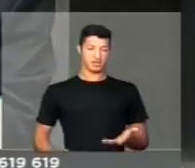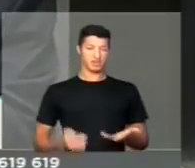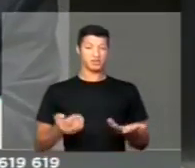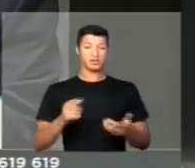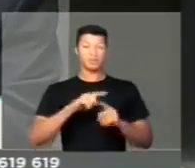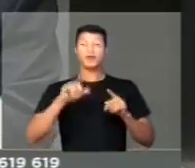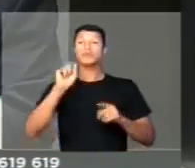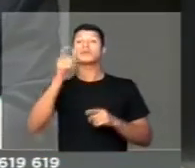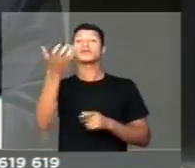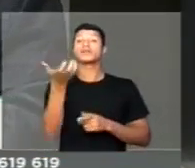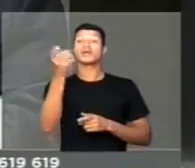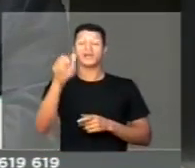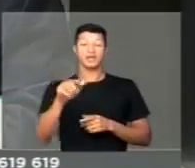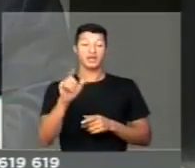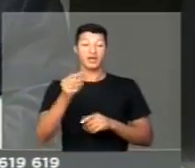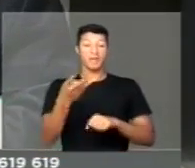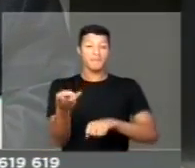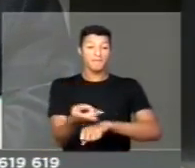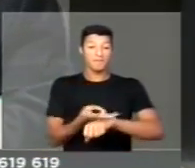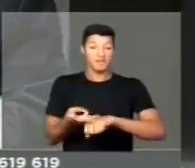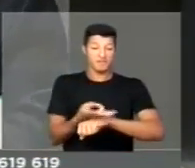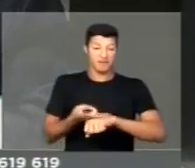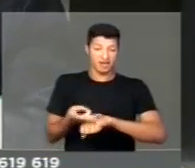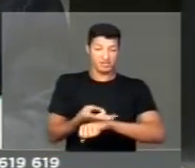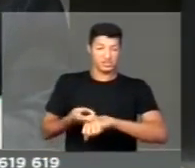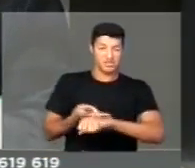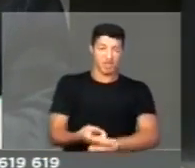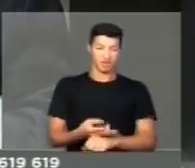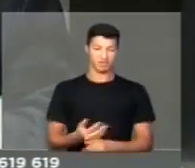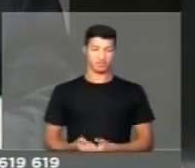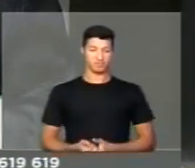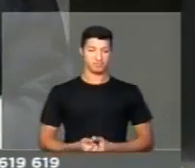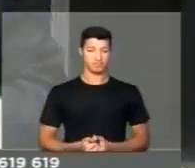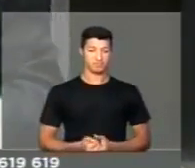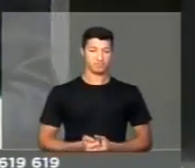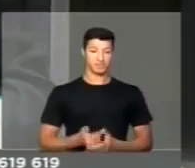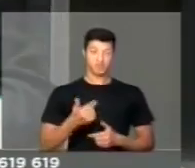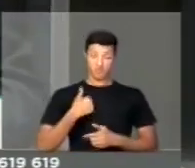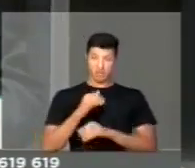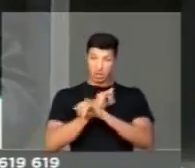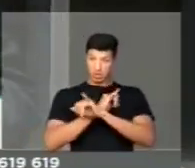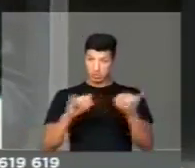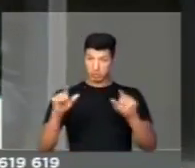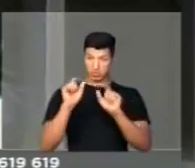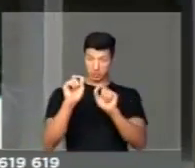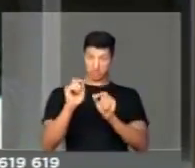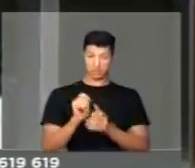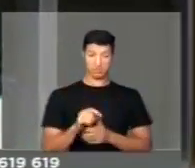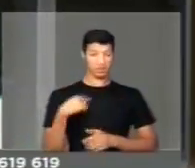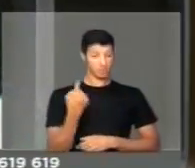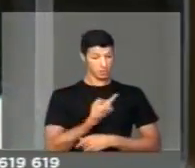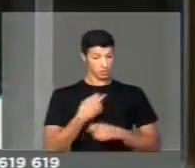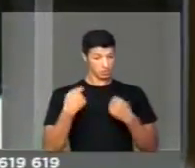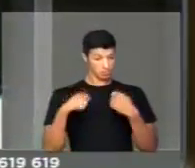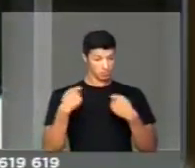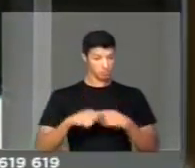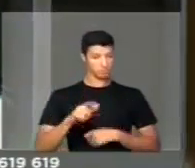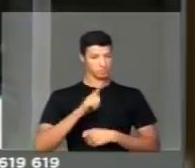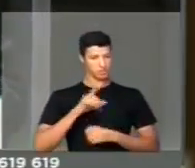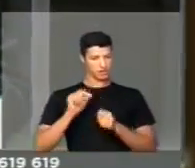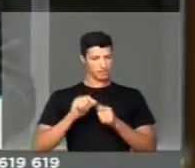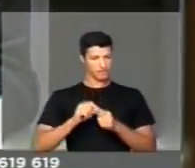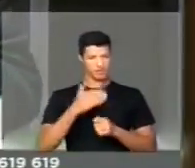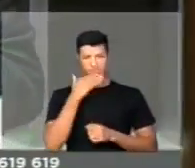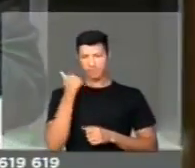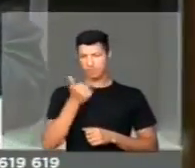mas o que eles querem mesmo é privatizar. E eu digo que nós deveríamos ter feito